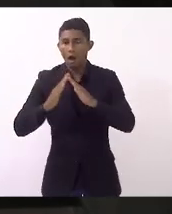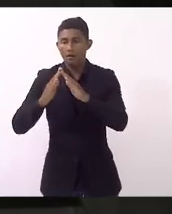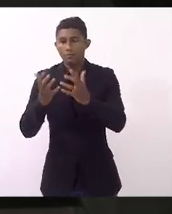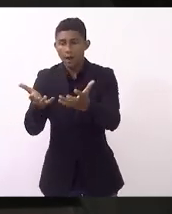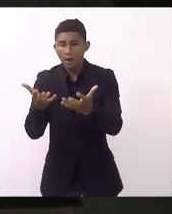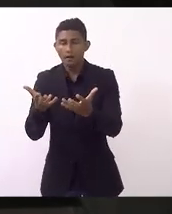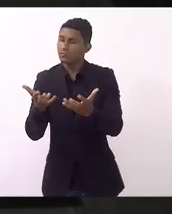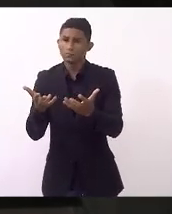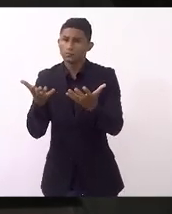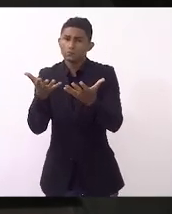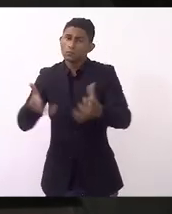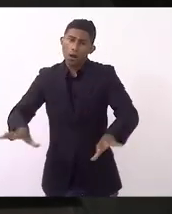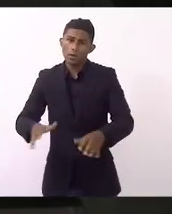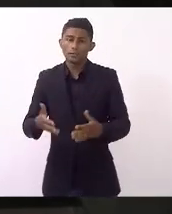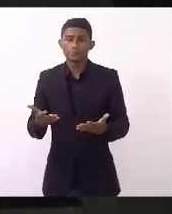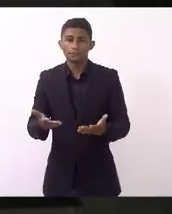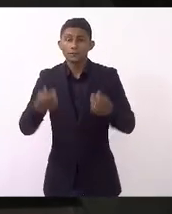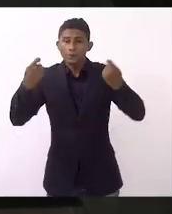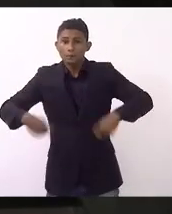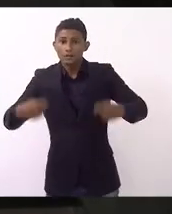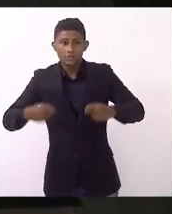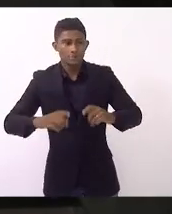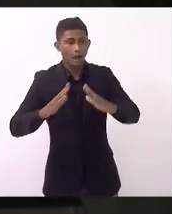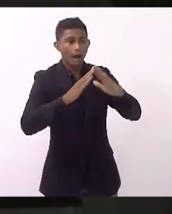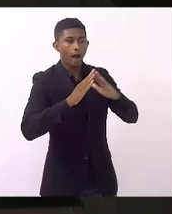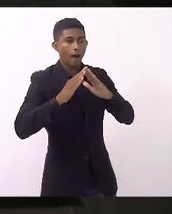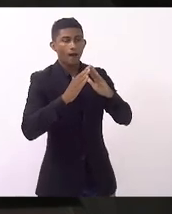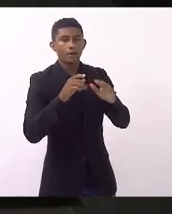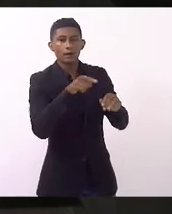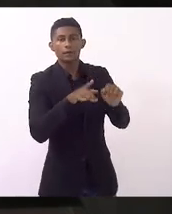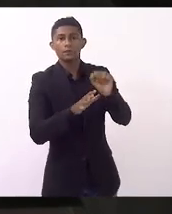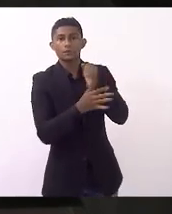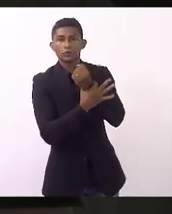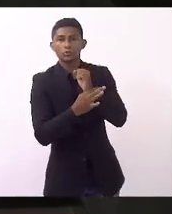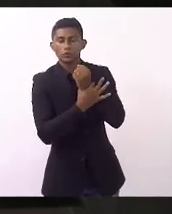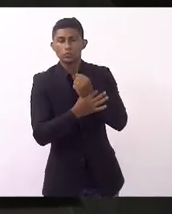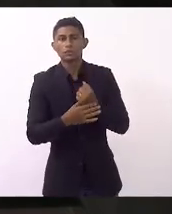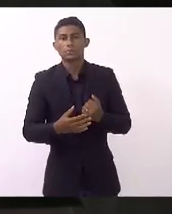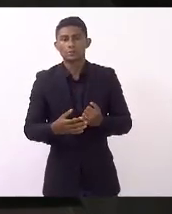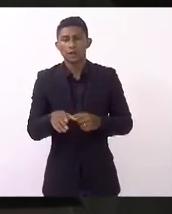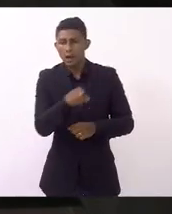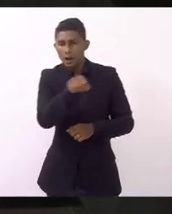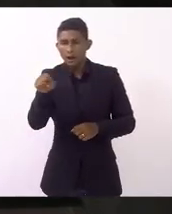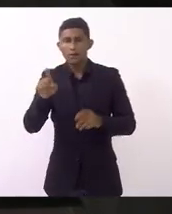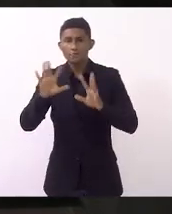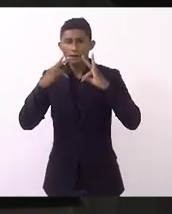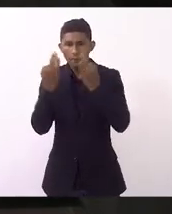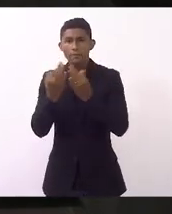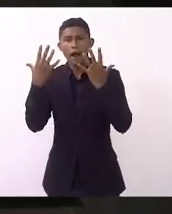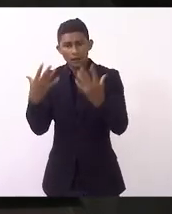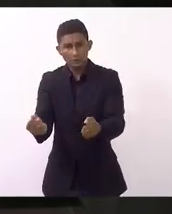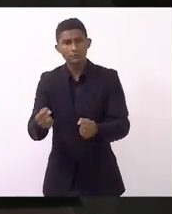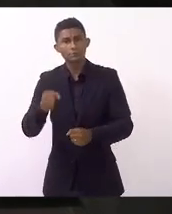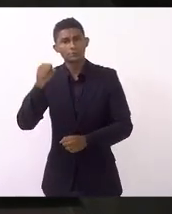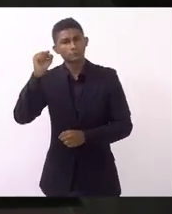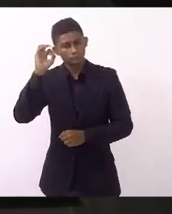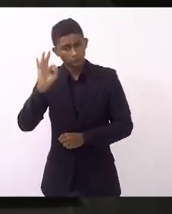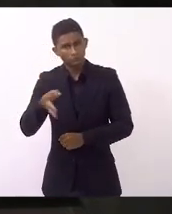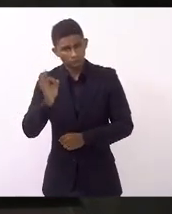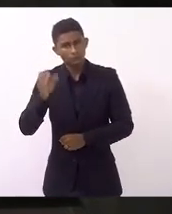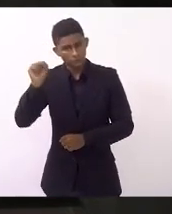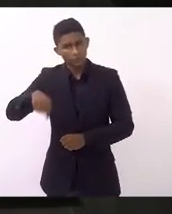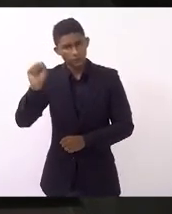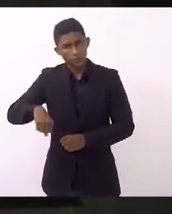uma habitação digna para essa família, tia Ju. Vossa Excelência conhece as áreas populares do Rio de Janeiro. Eu duvido que essas famílias não queiram aceitar. Então, é muito importante